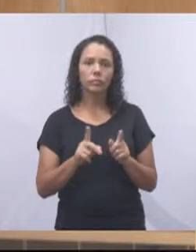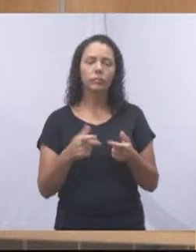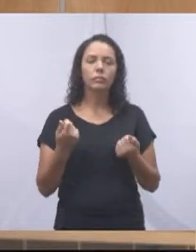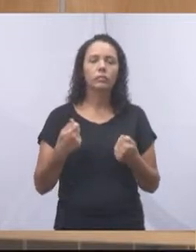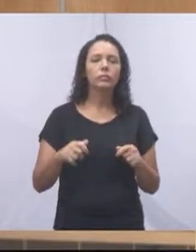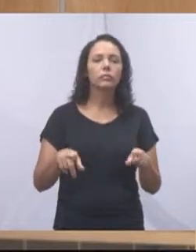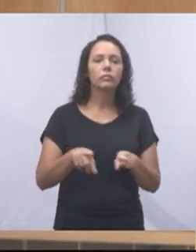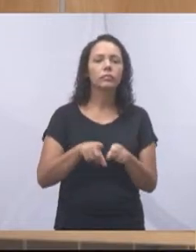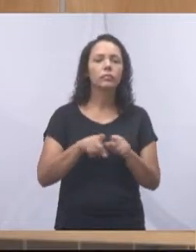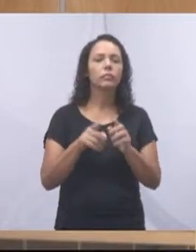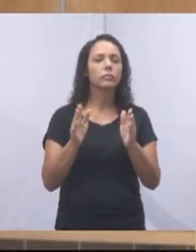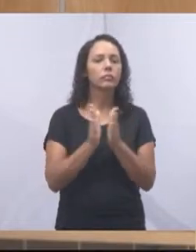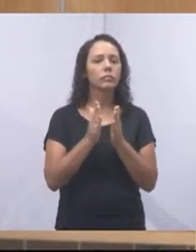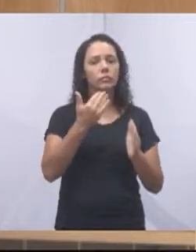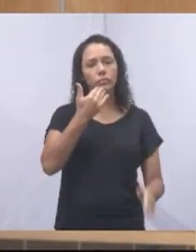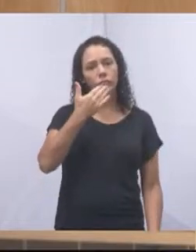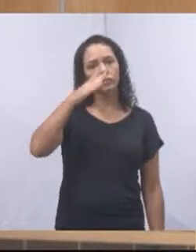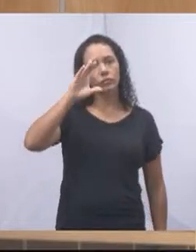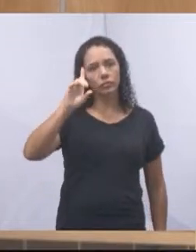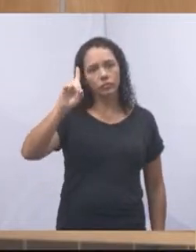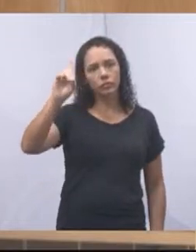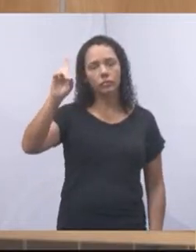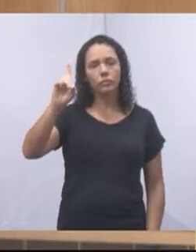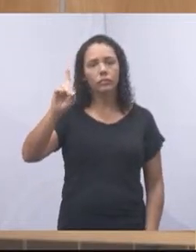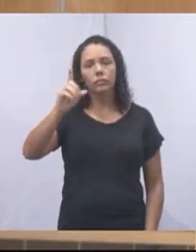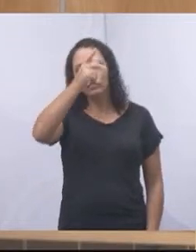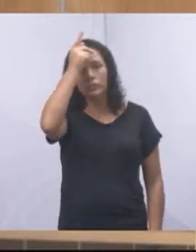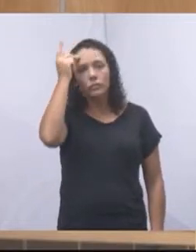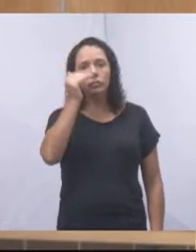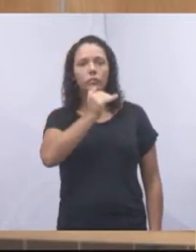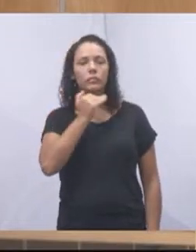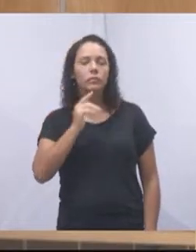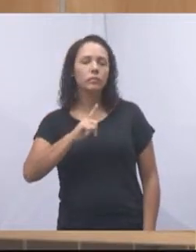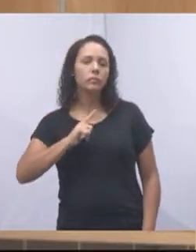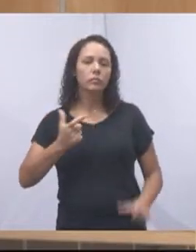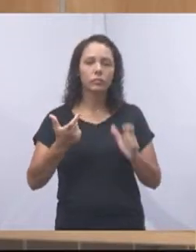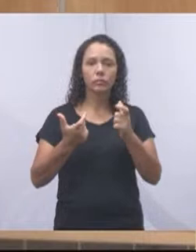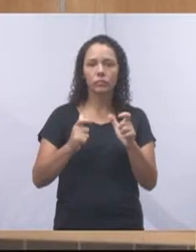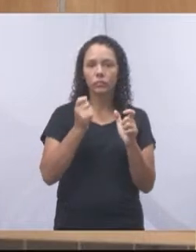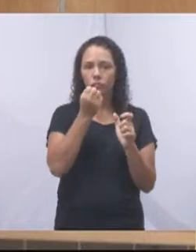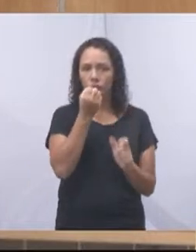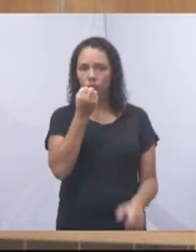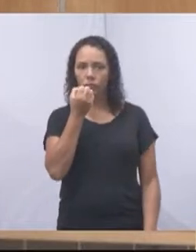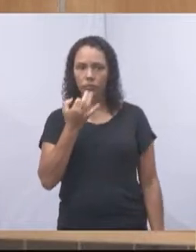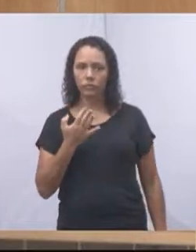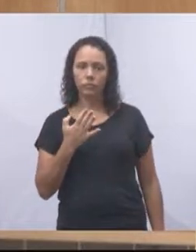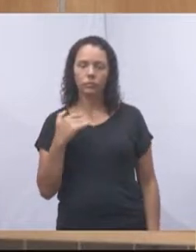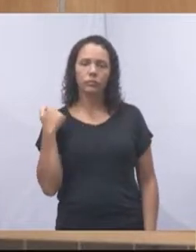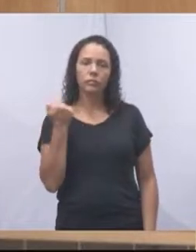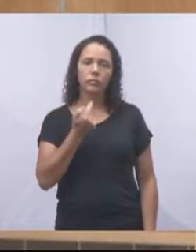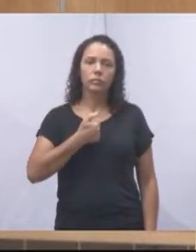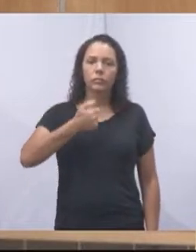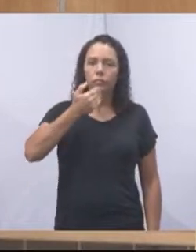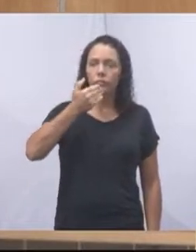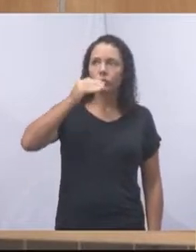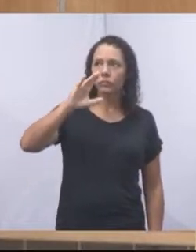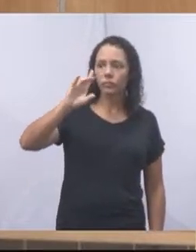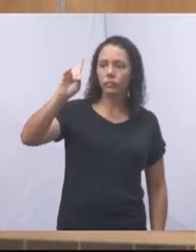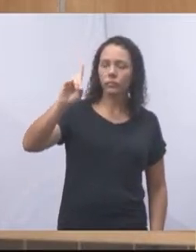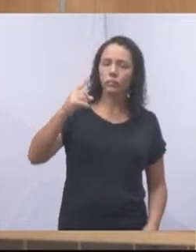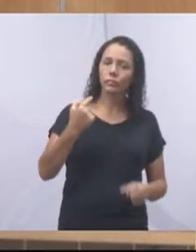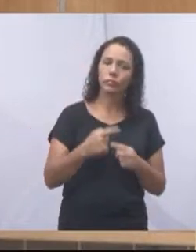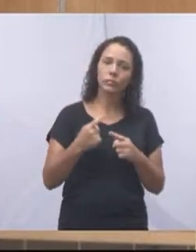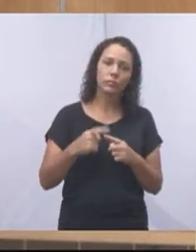rezar muito, pedir para Deus que estão em um bom lugar. E a gente pedindo para Deus, a gente também, nós vamos para esse